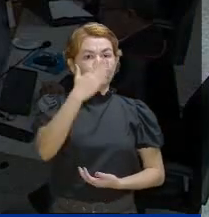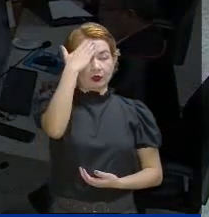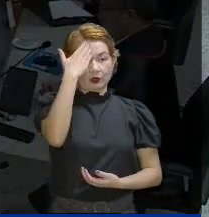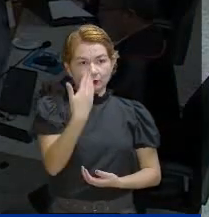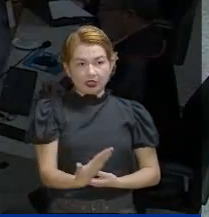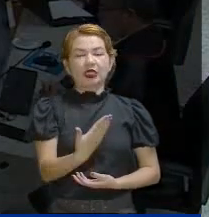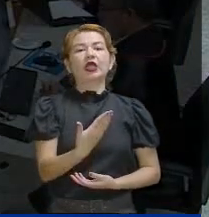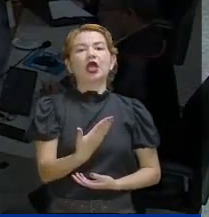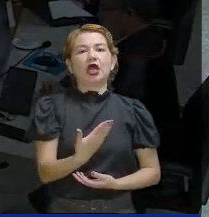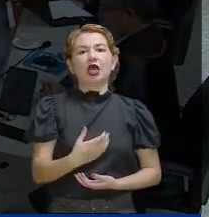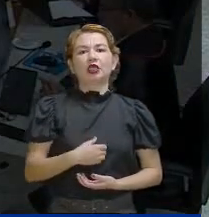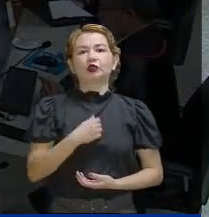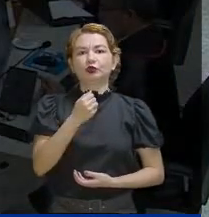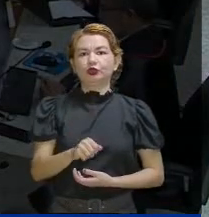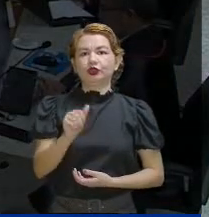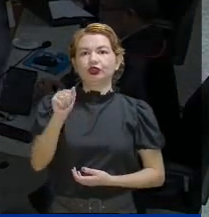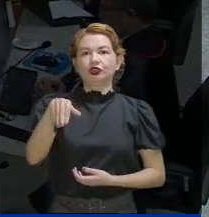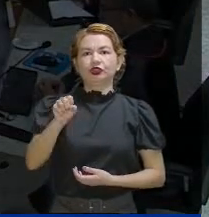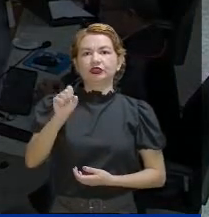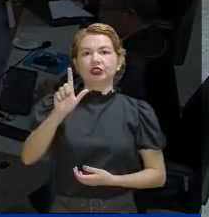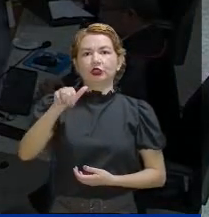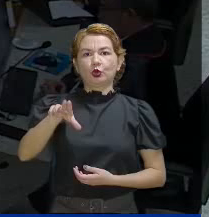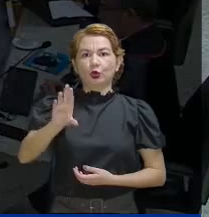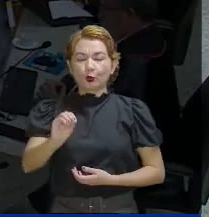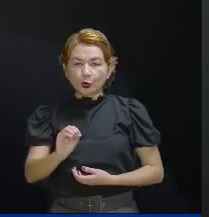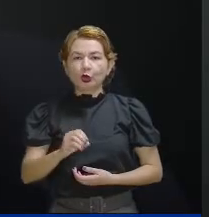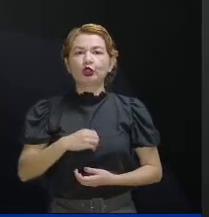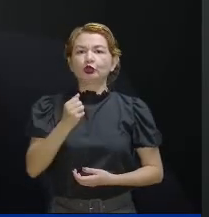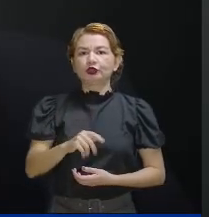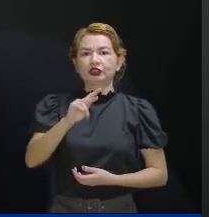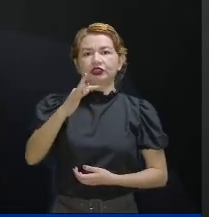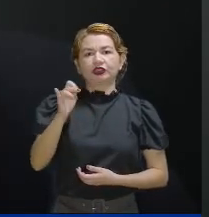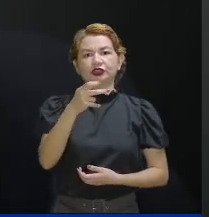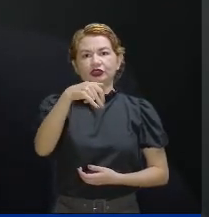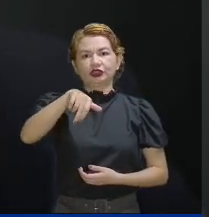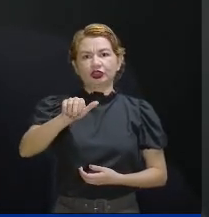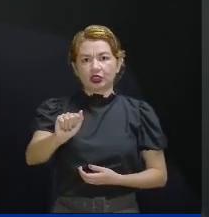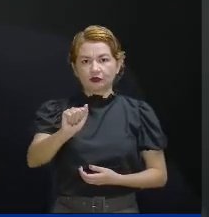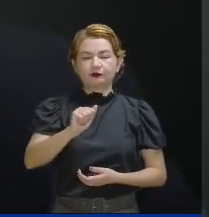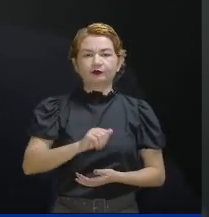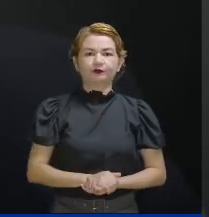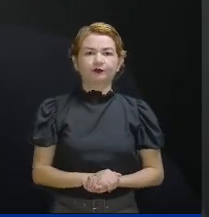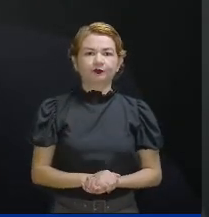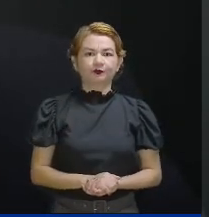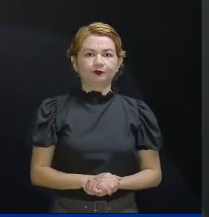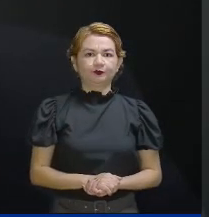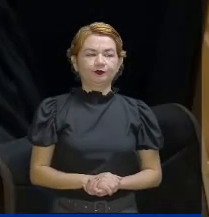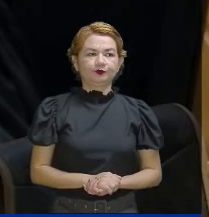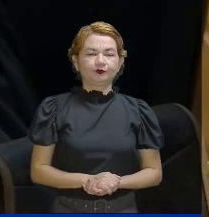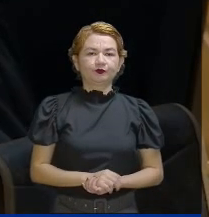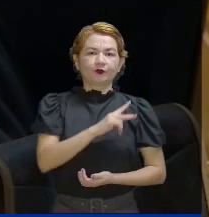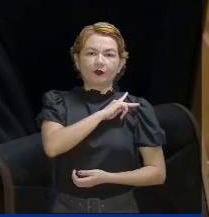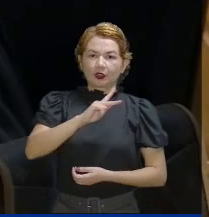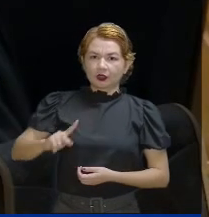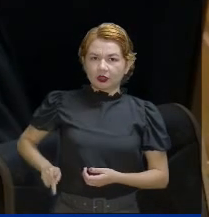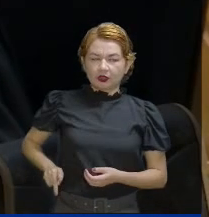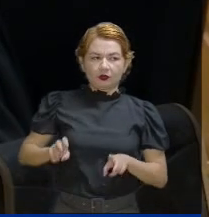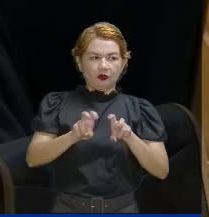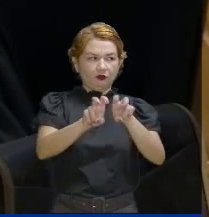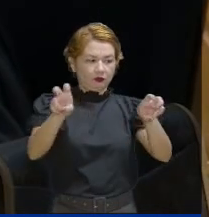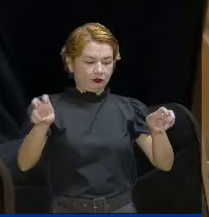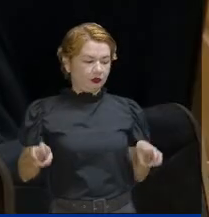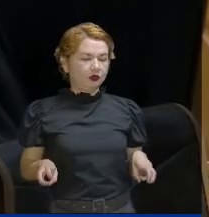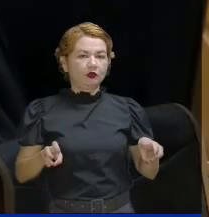Obrigado, doutor. Imagem ampla do plenário. Como vota a juíza Tina Souza? Senhor presidente,